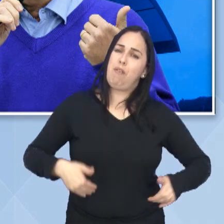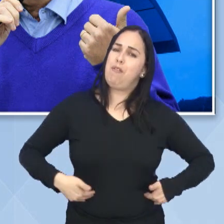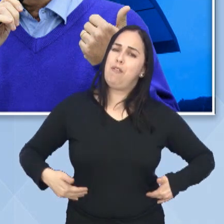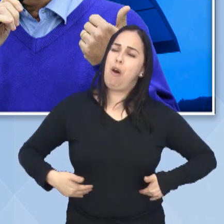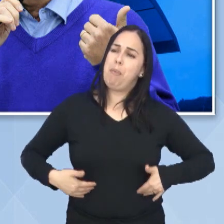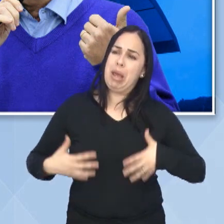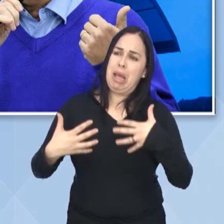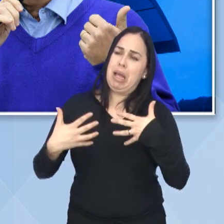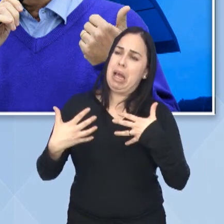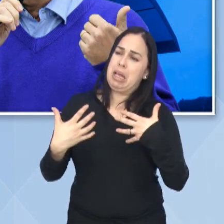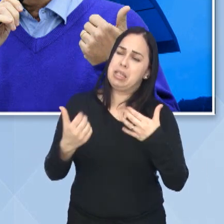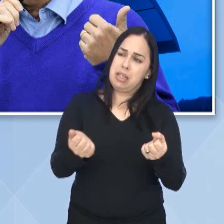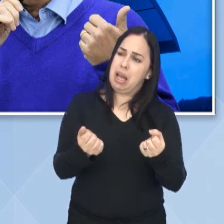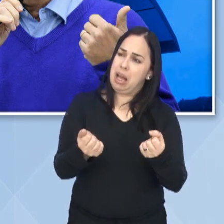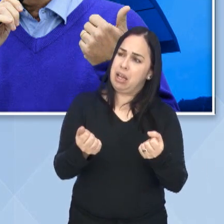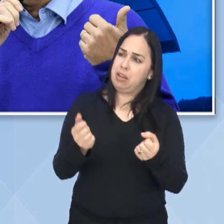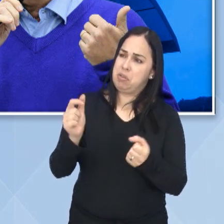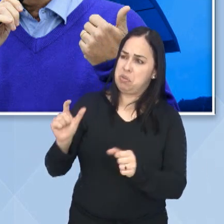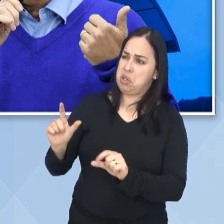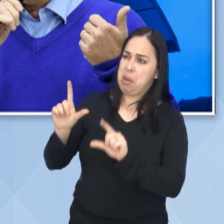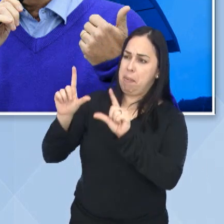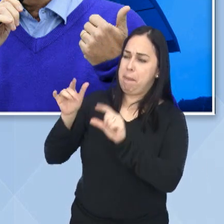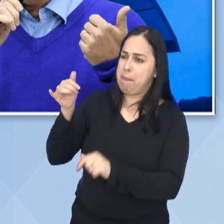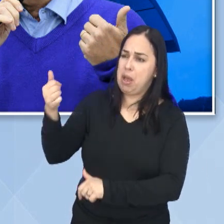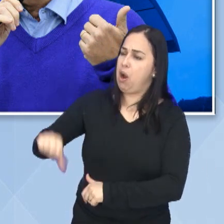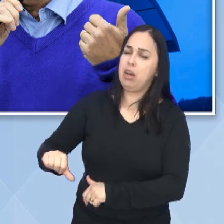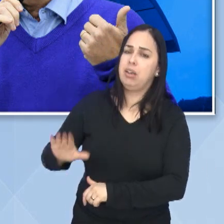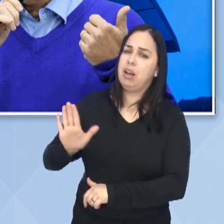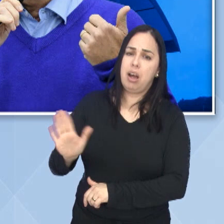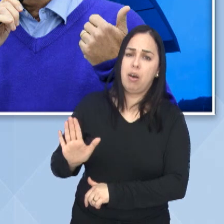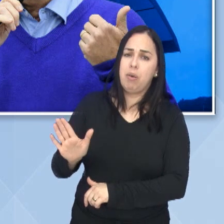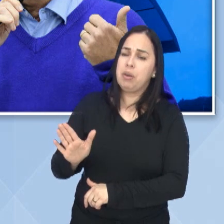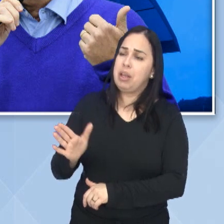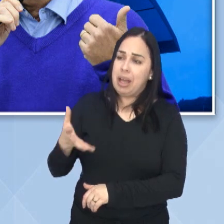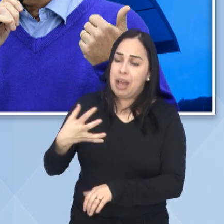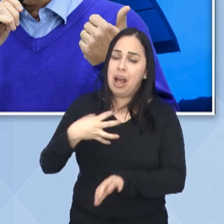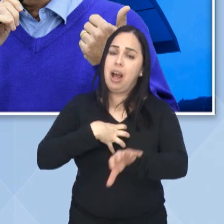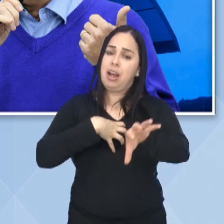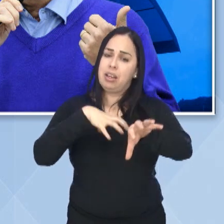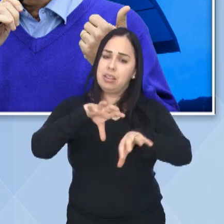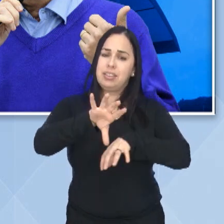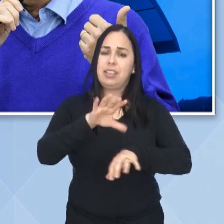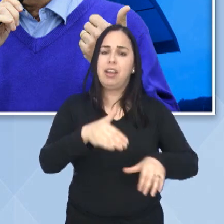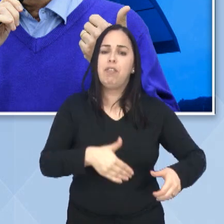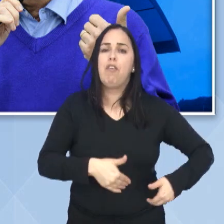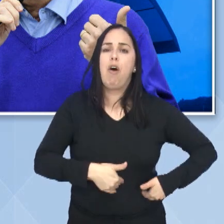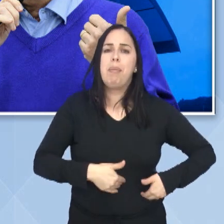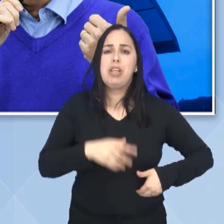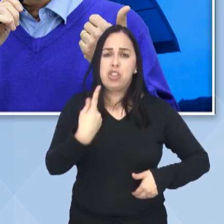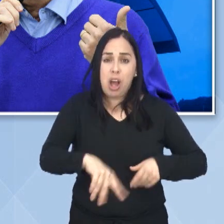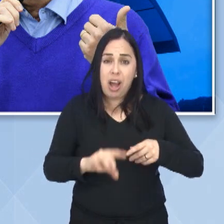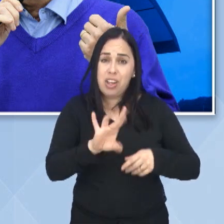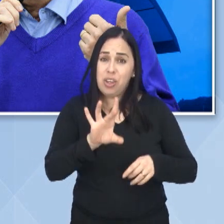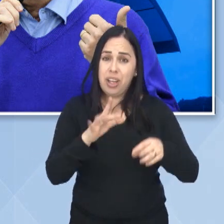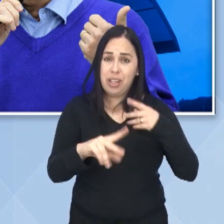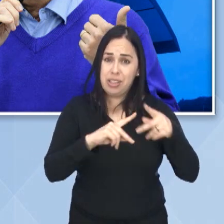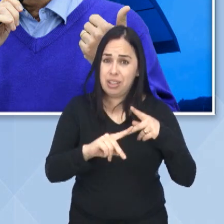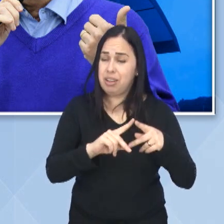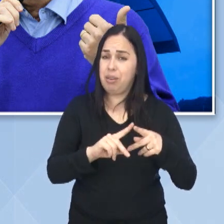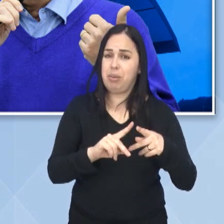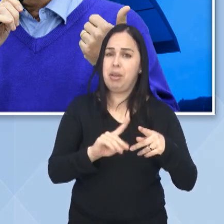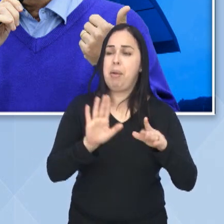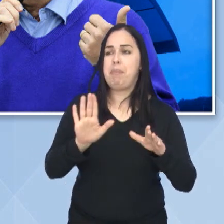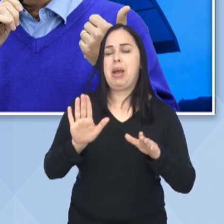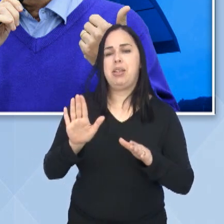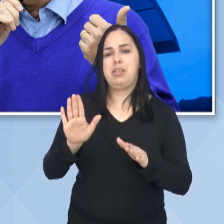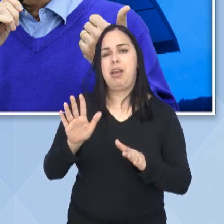administração municipal. Contrário, mostra que existe humanidade no governo. Fome não é uma exclusividade de São José dos Campos, mas fechar